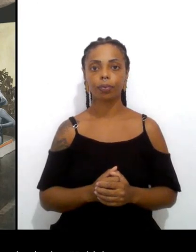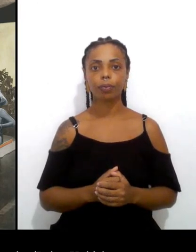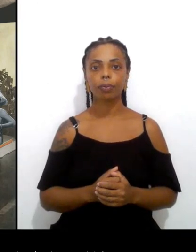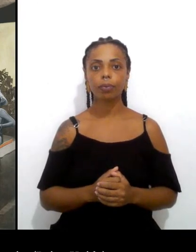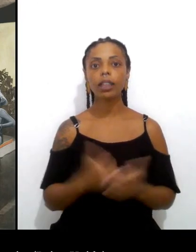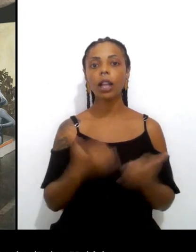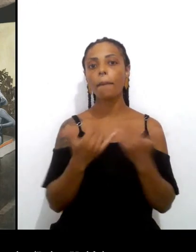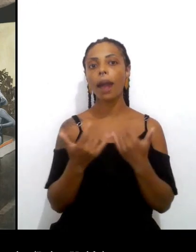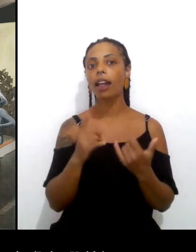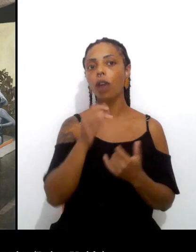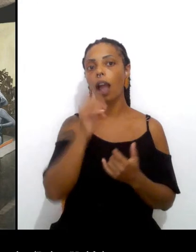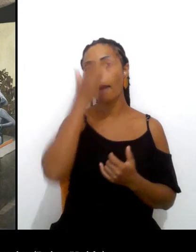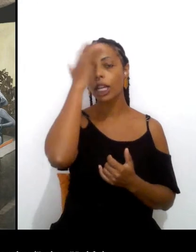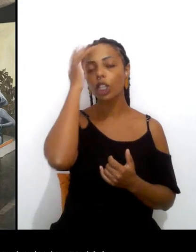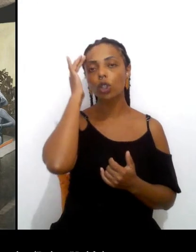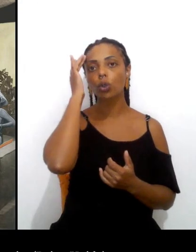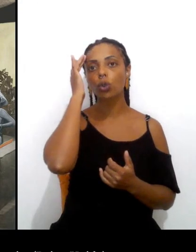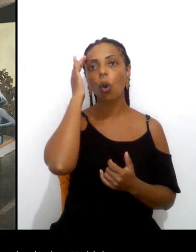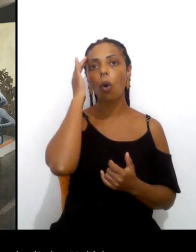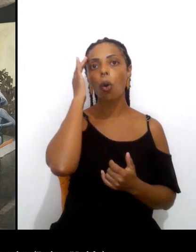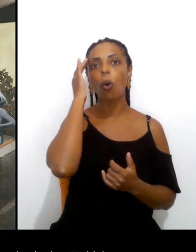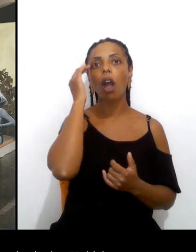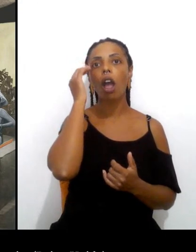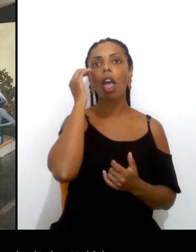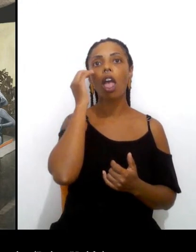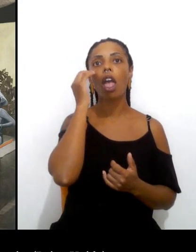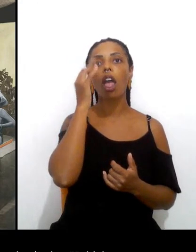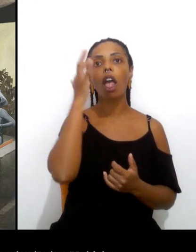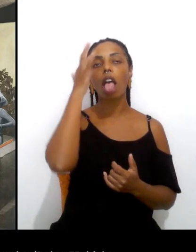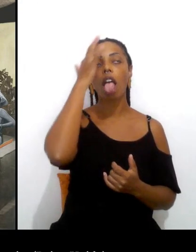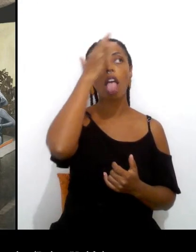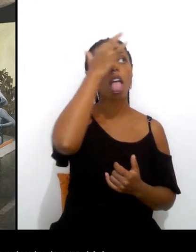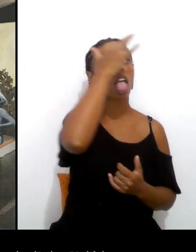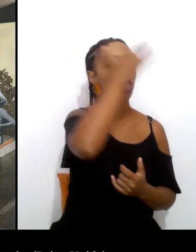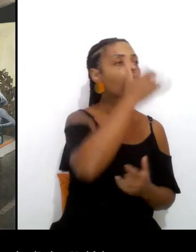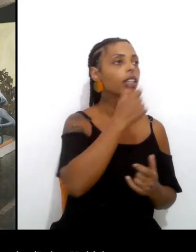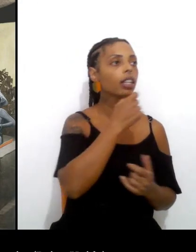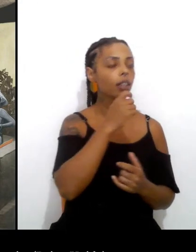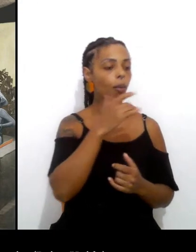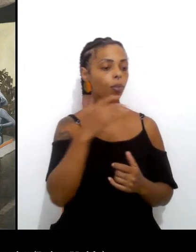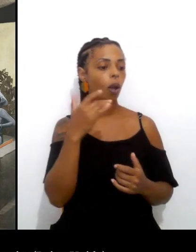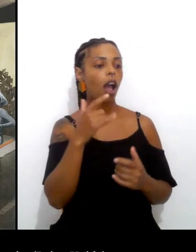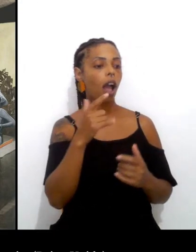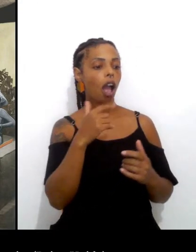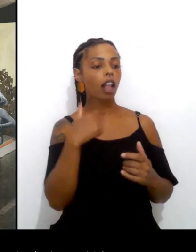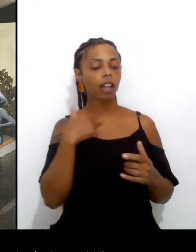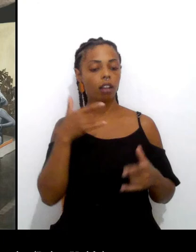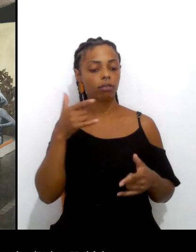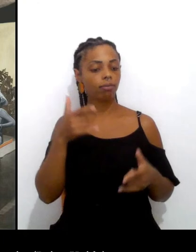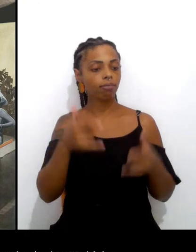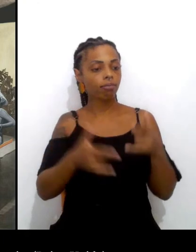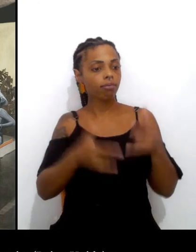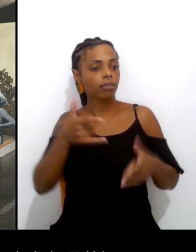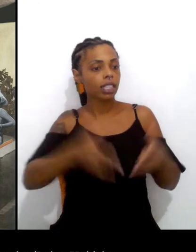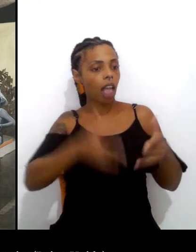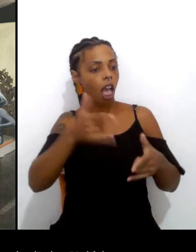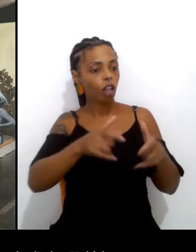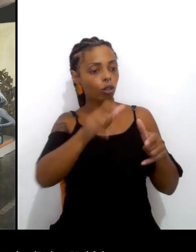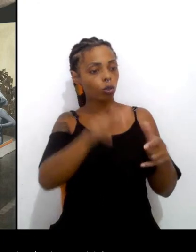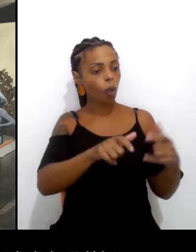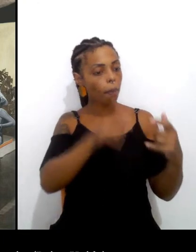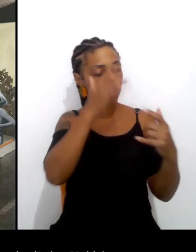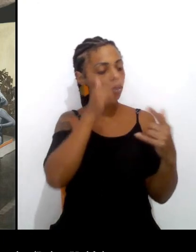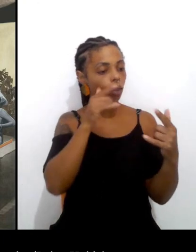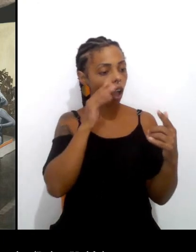então a atenção de alguém é distraída do corpo daquela pessoa com quem faz sexo e foca em